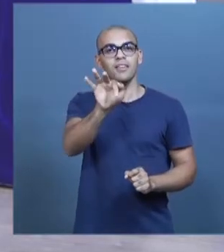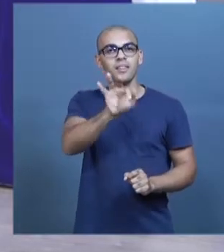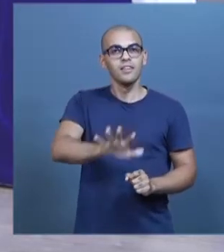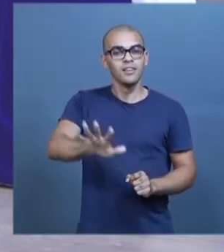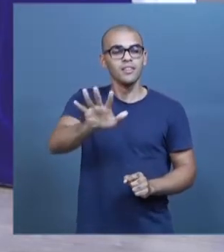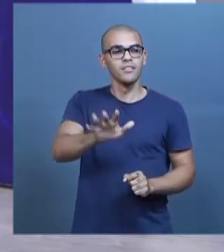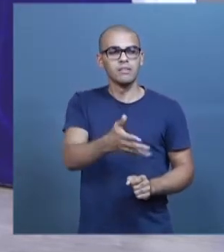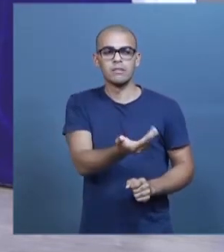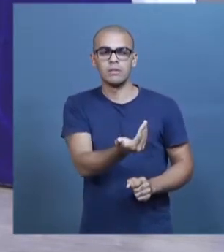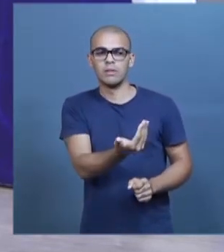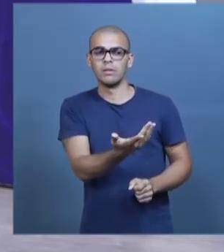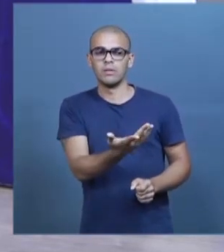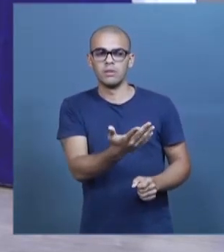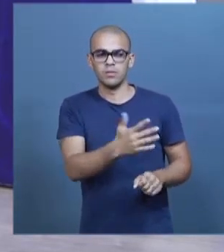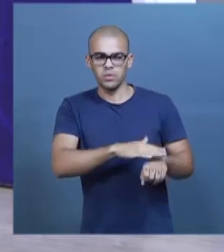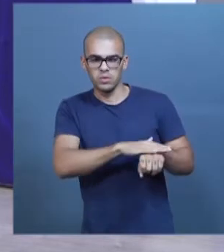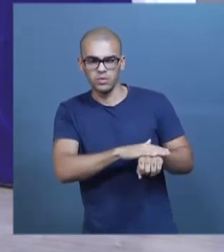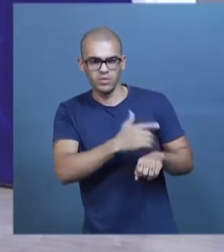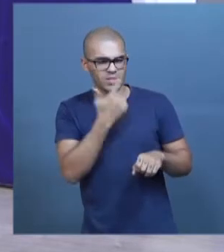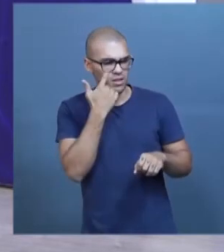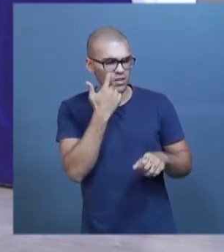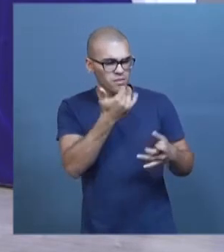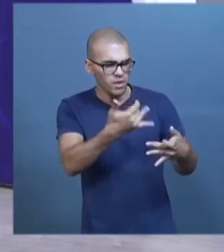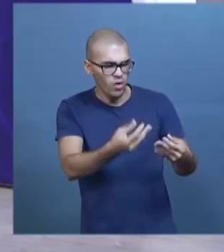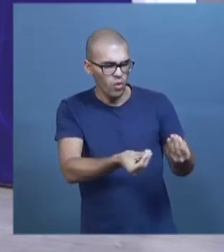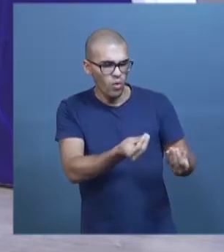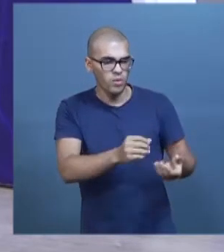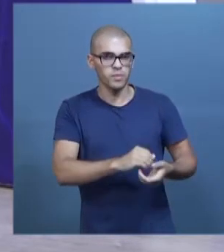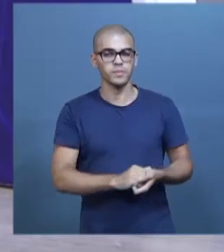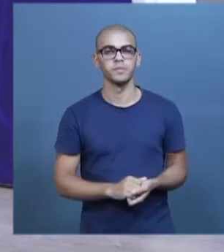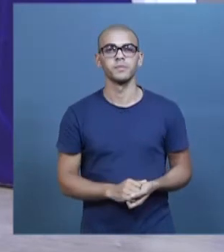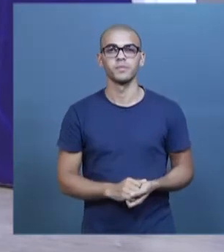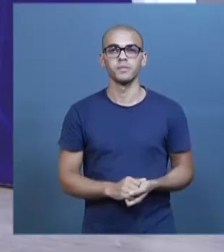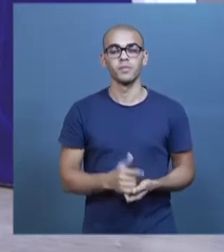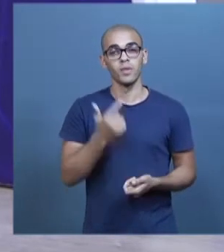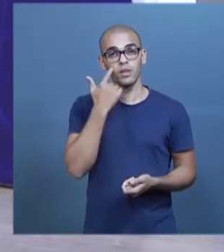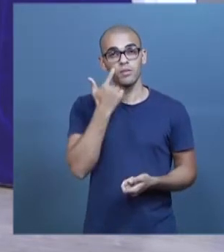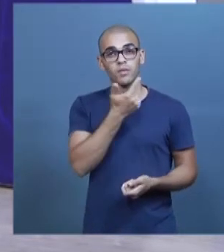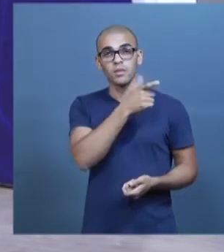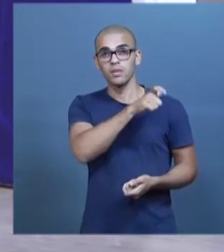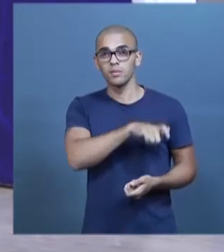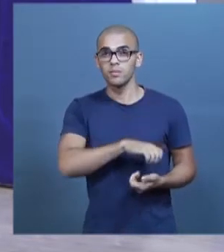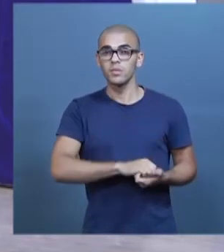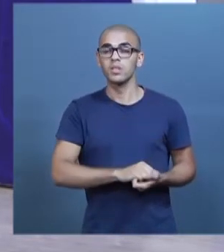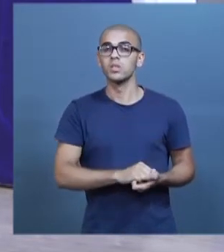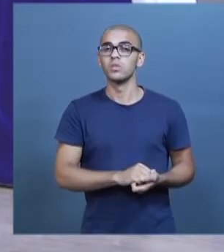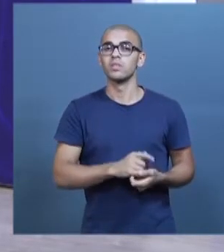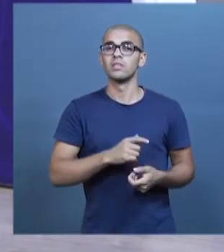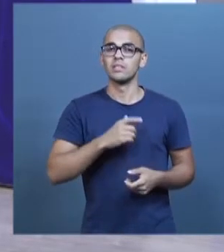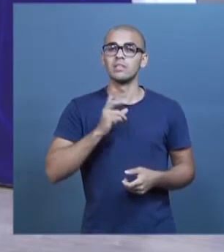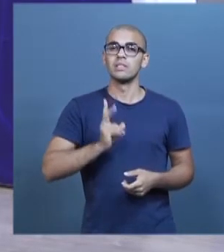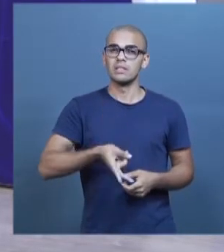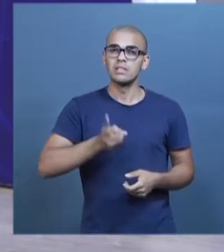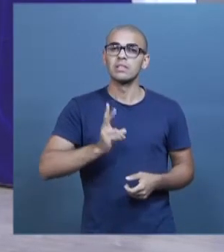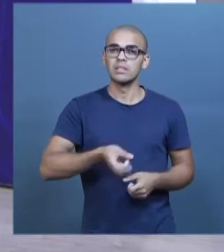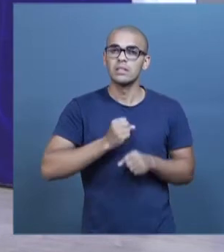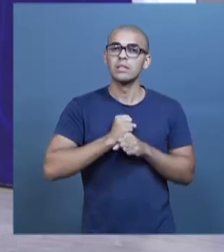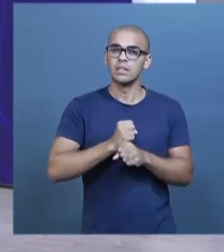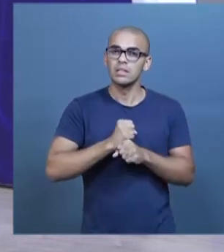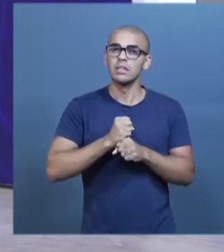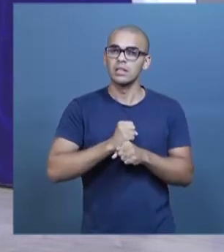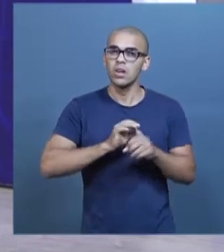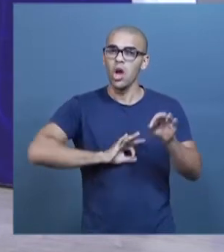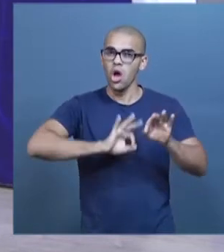Bom, a gente viu na reportagem o nosso personagem que falou que todos os anos se organiza para declarar o imposto. Qual que é a importância de fazer a declaração,